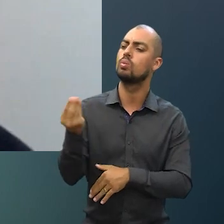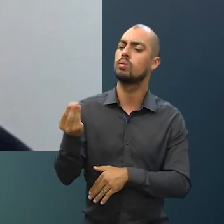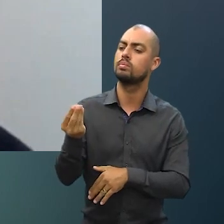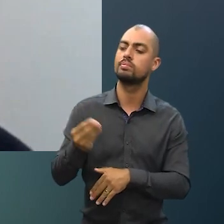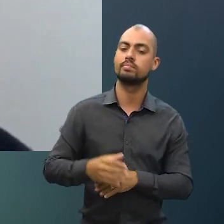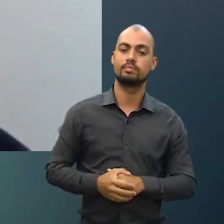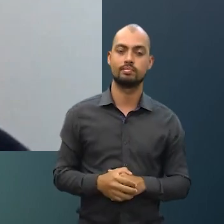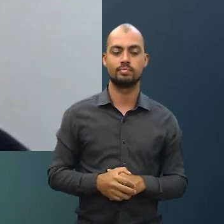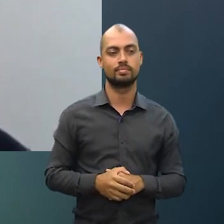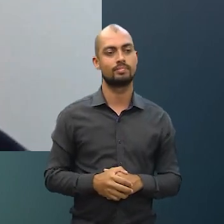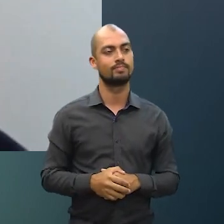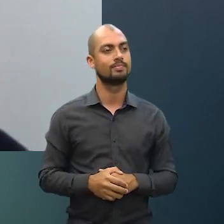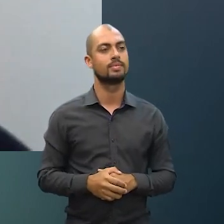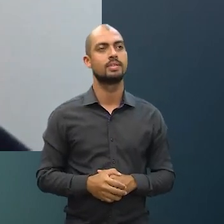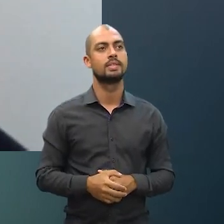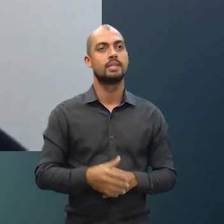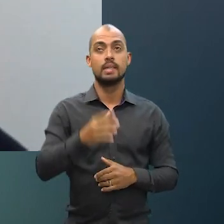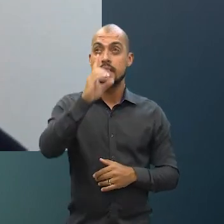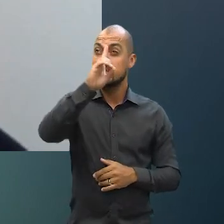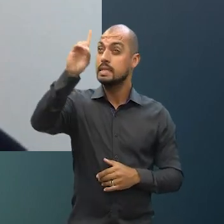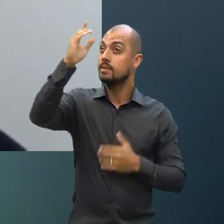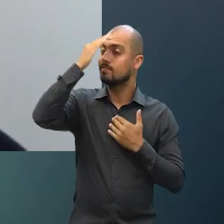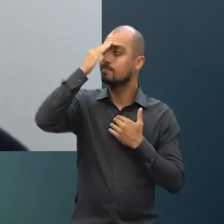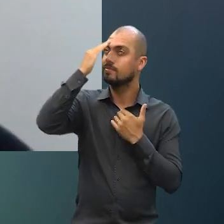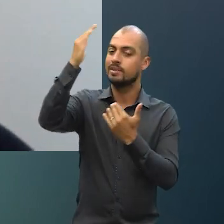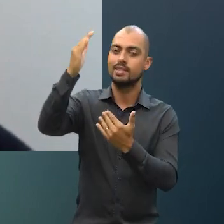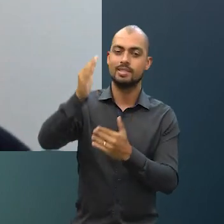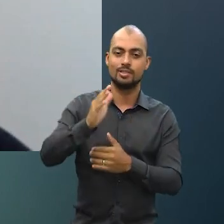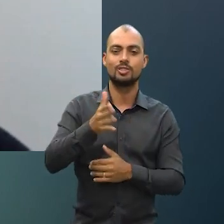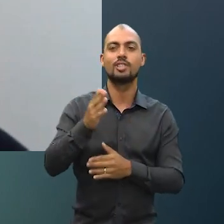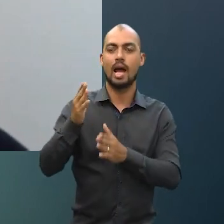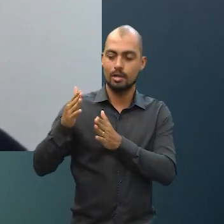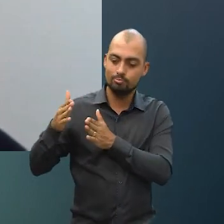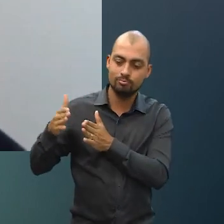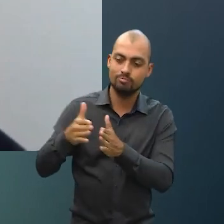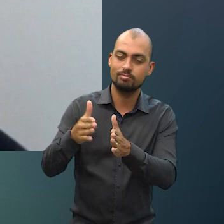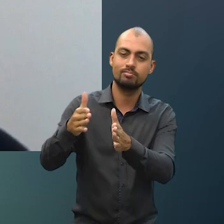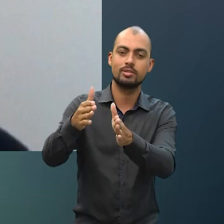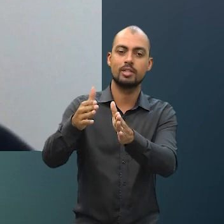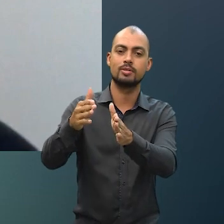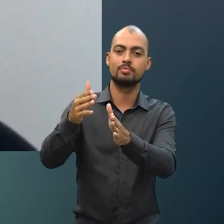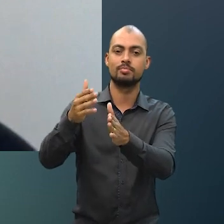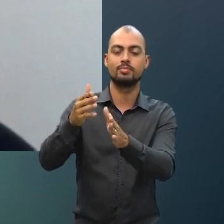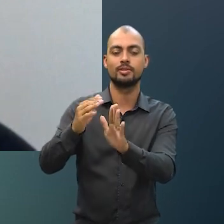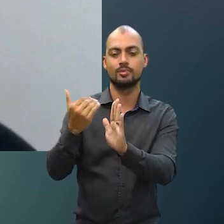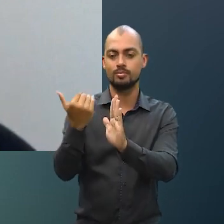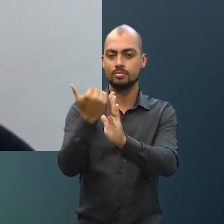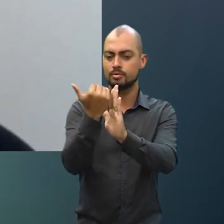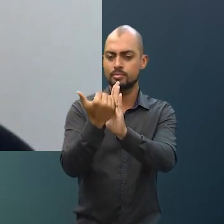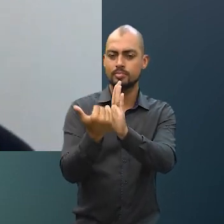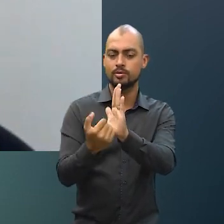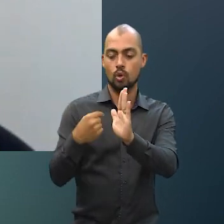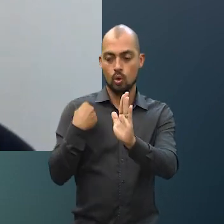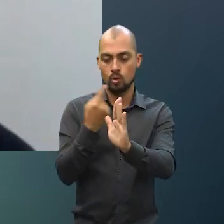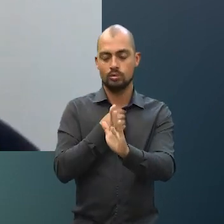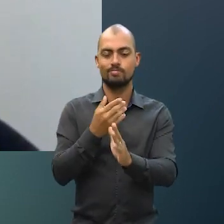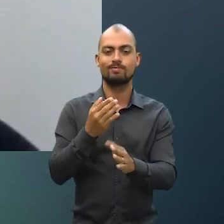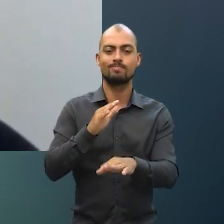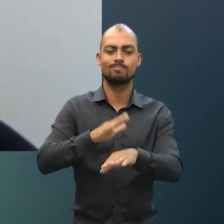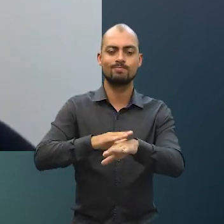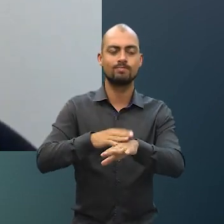futuro da empresa, graças a Deus, ele tá traçado nessas linhas aí, né? A gente pretende